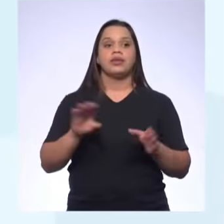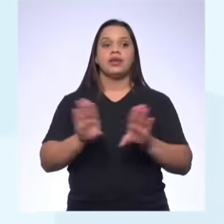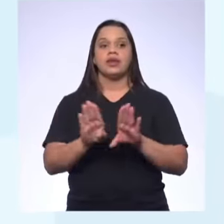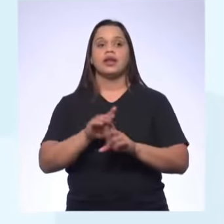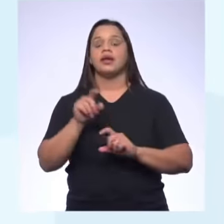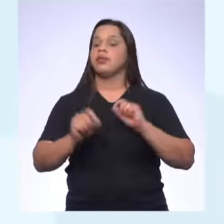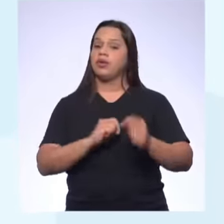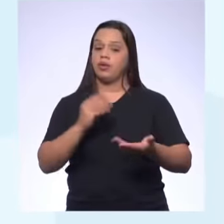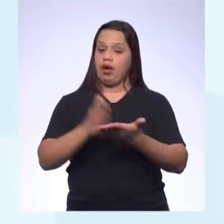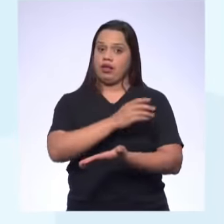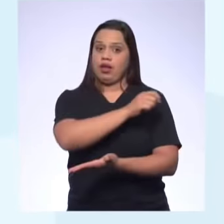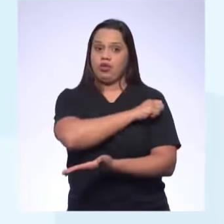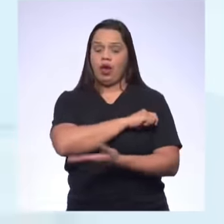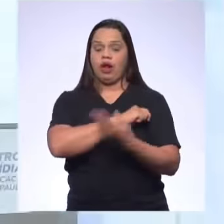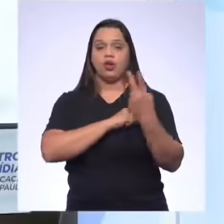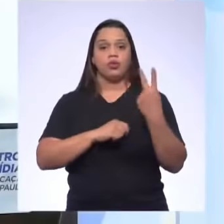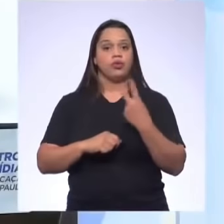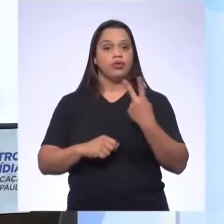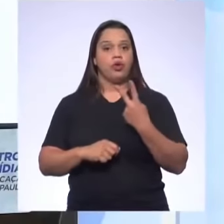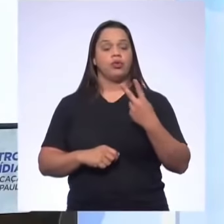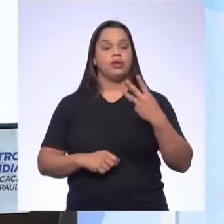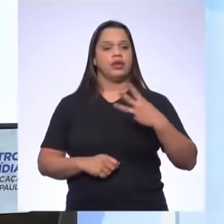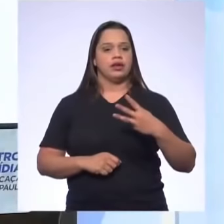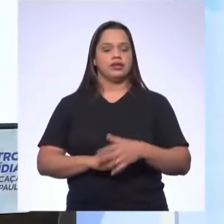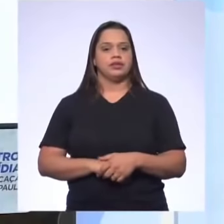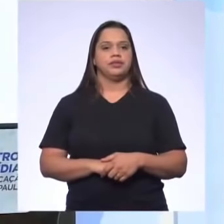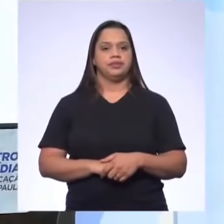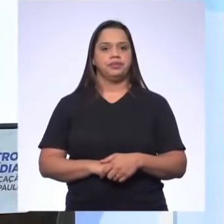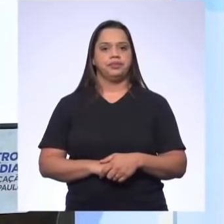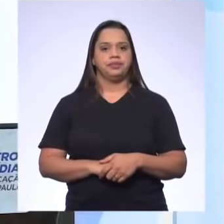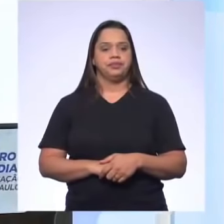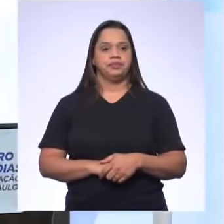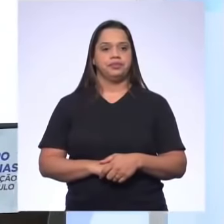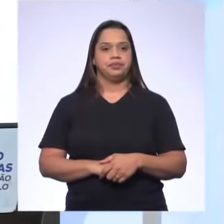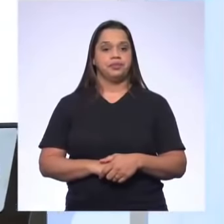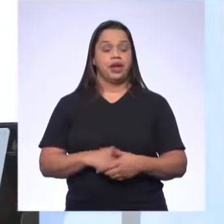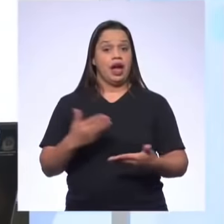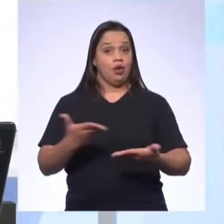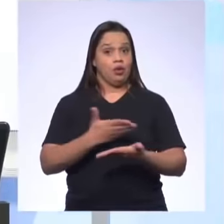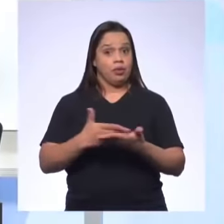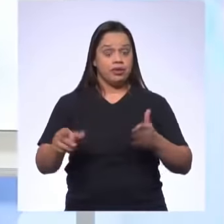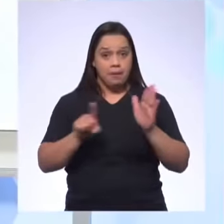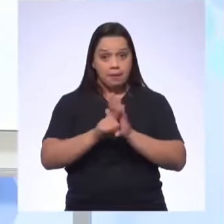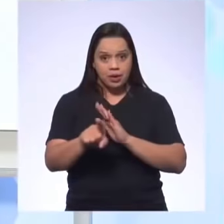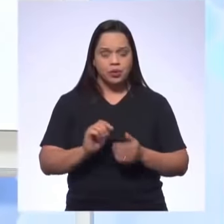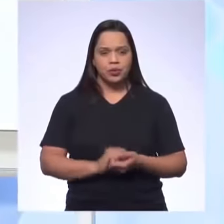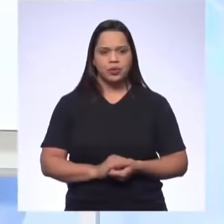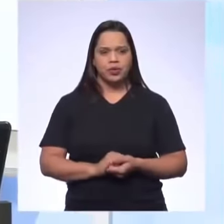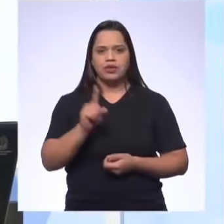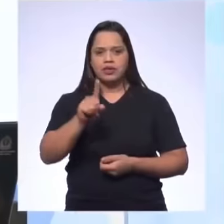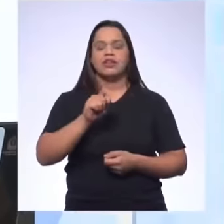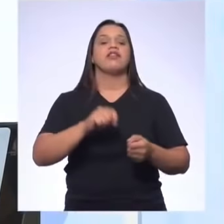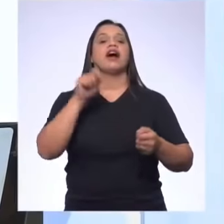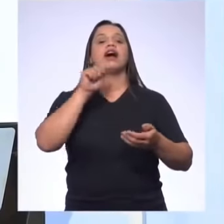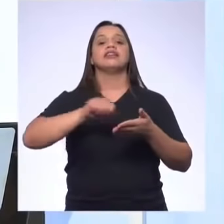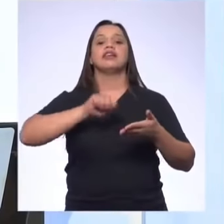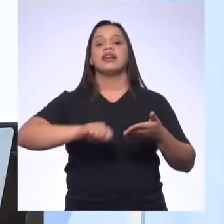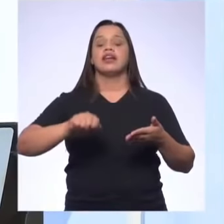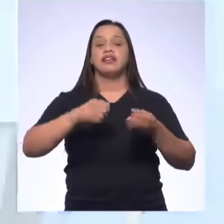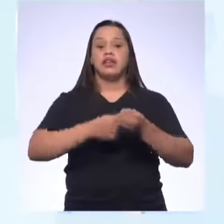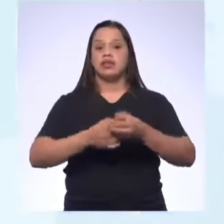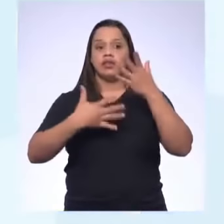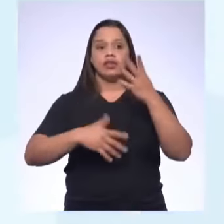do caderno do aluno, ok? E agora, nós vamos começar com uma pergunta. Você vai escrever lá no chat, what